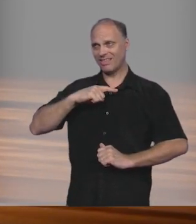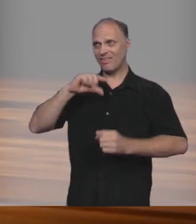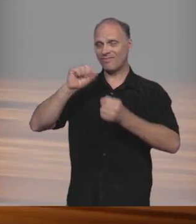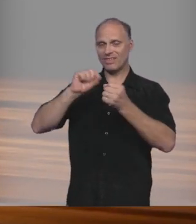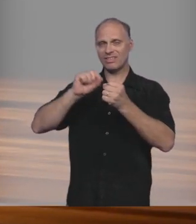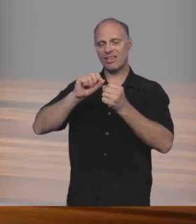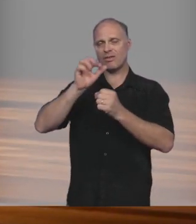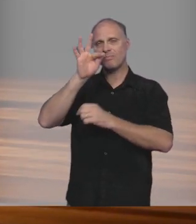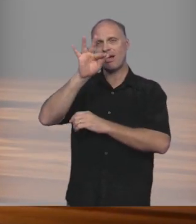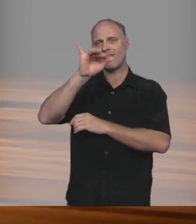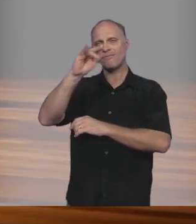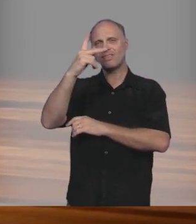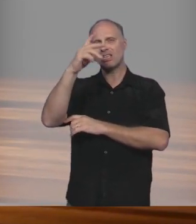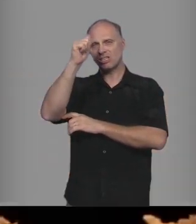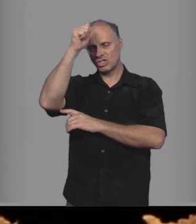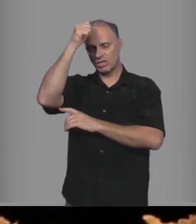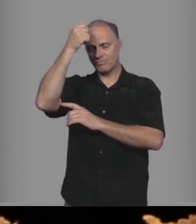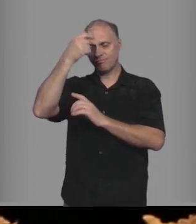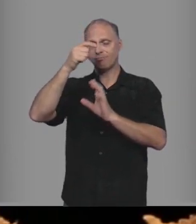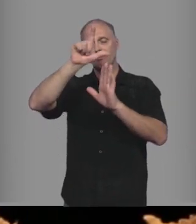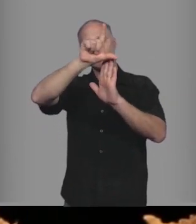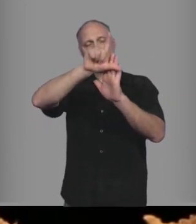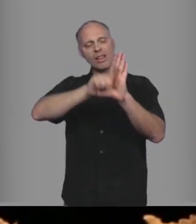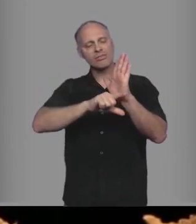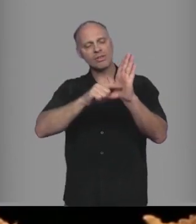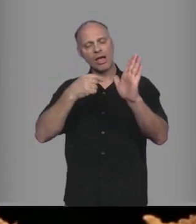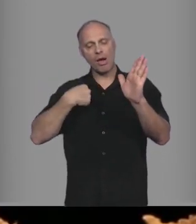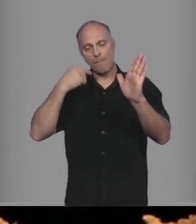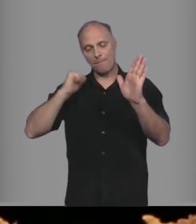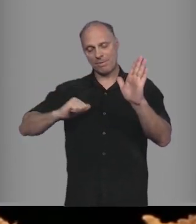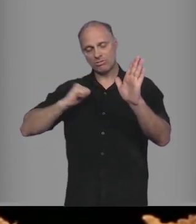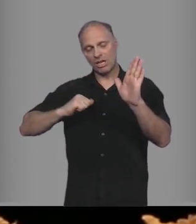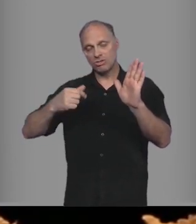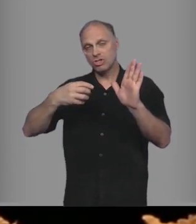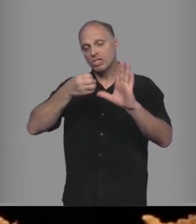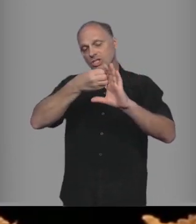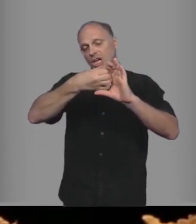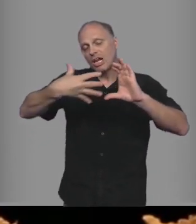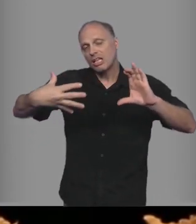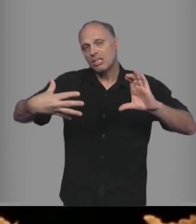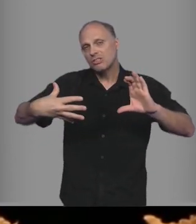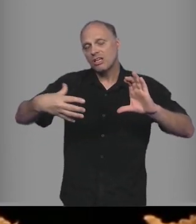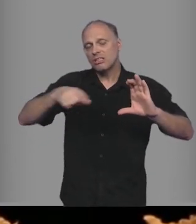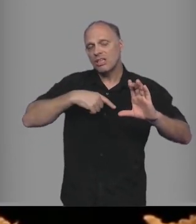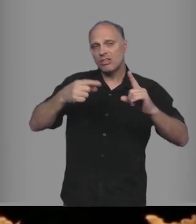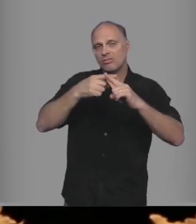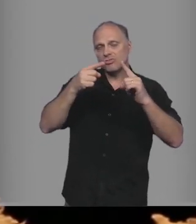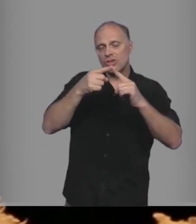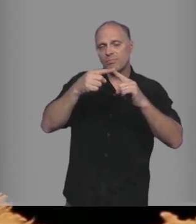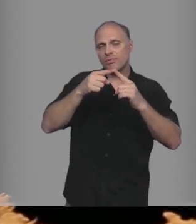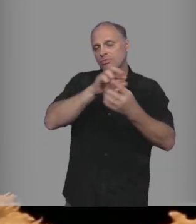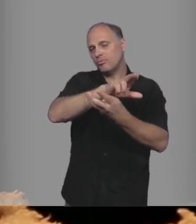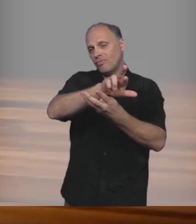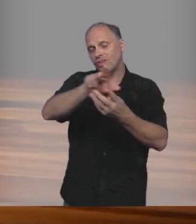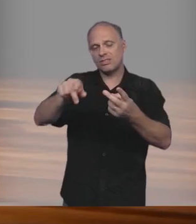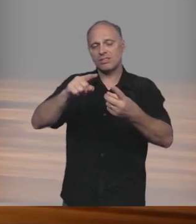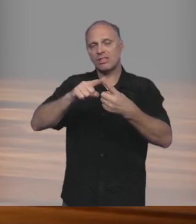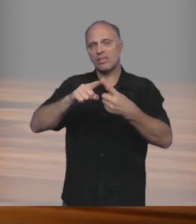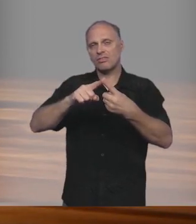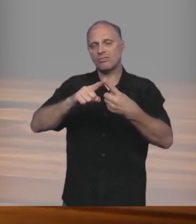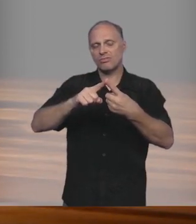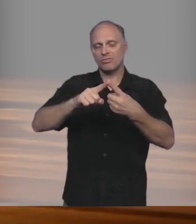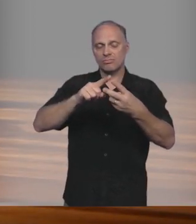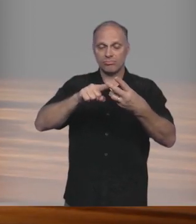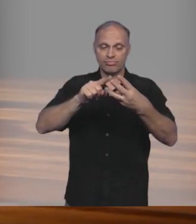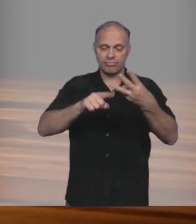a gente tem o personagem tipo, o personagem clichê, o personagem profundo, né? Então o personagem tipo e o clichê,